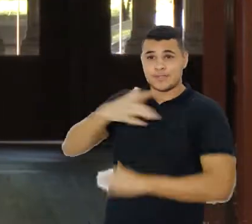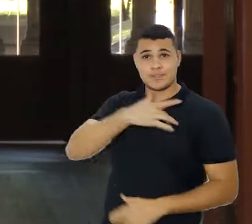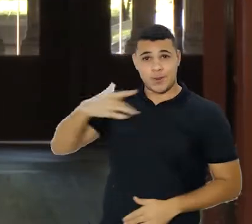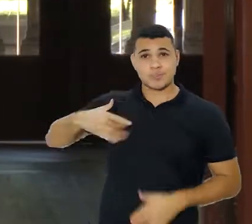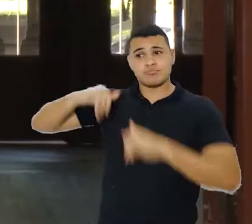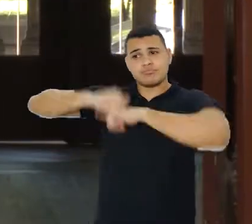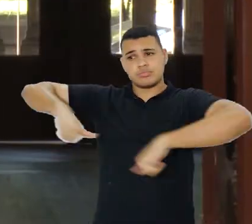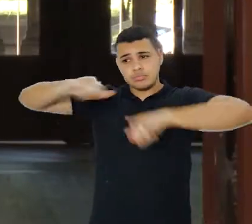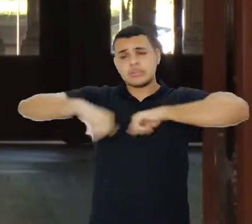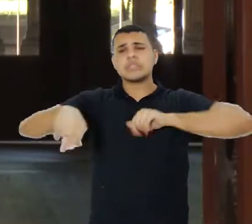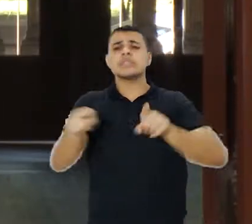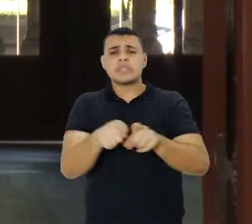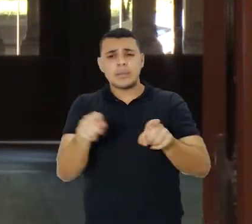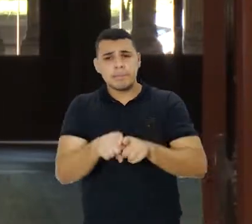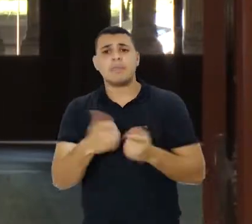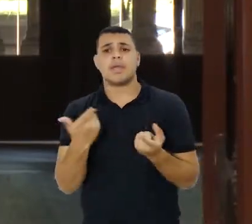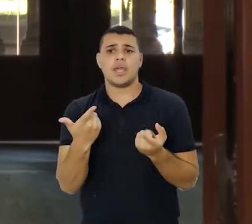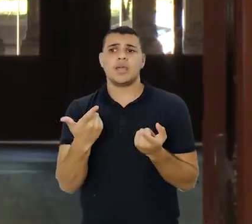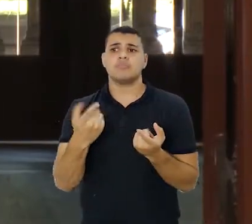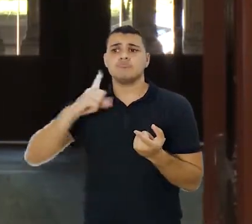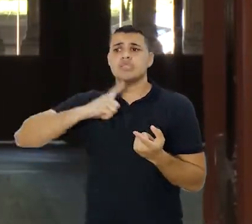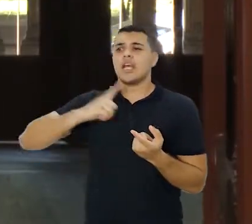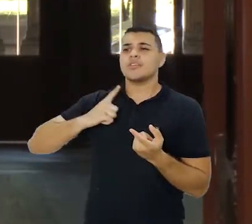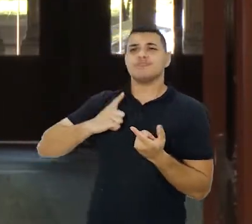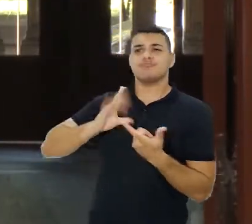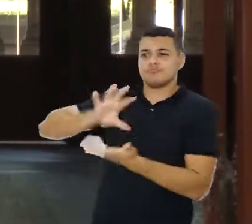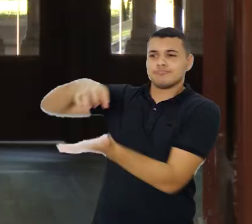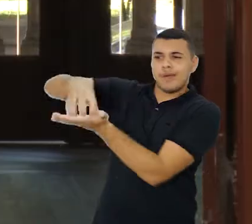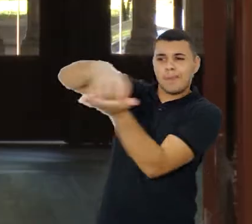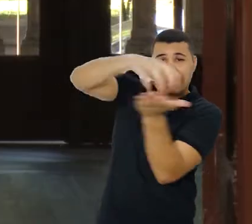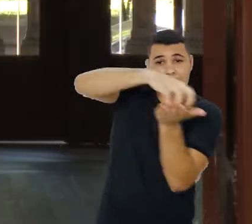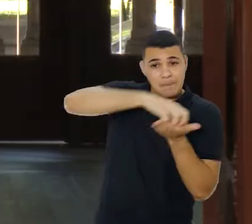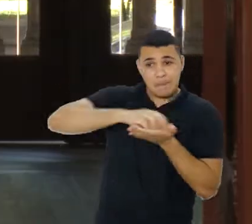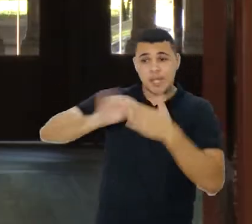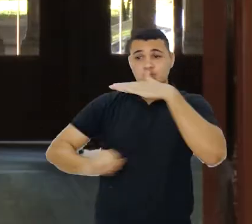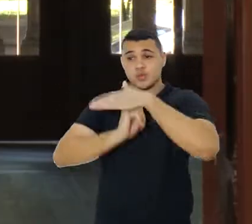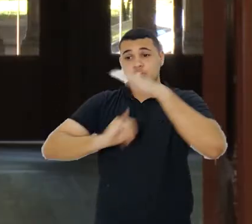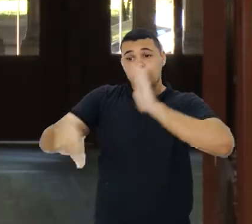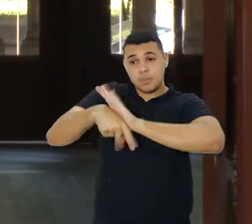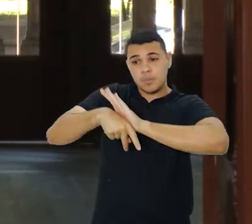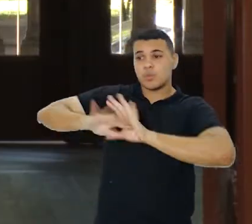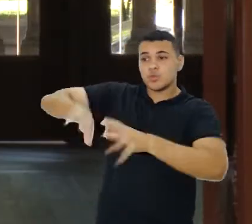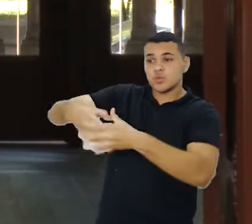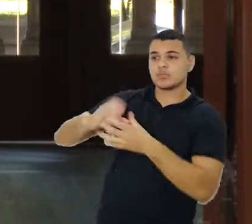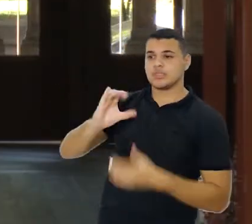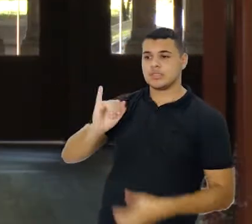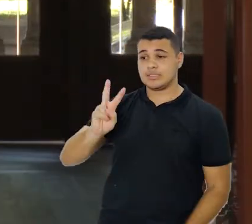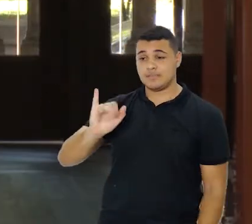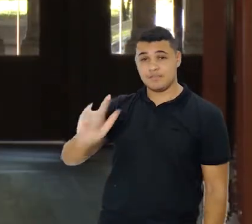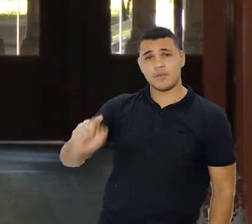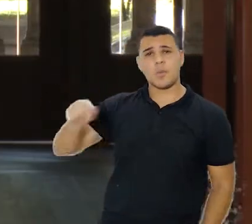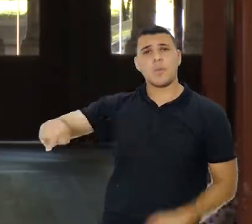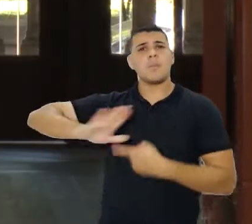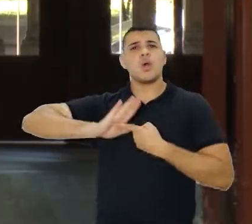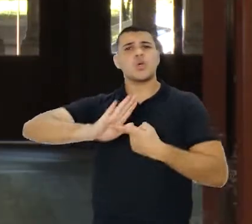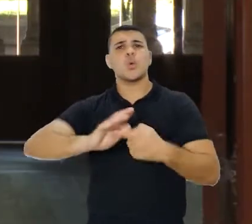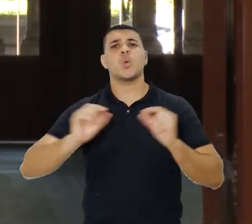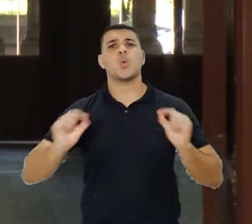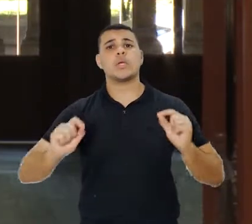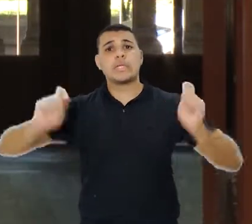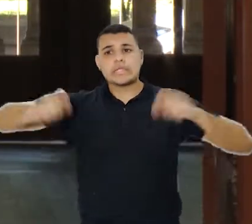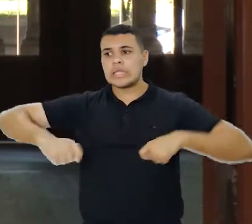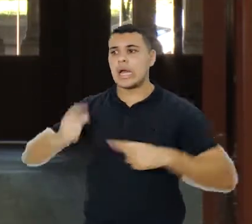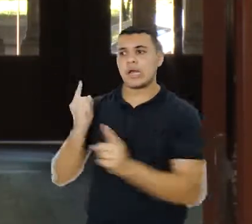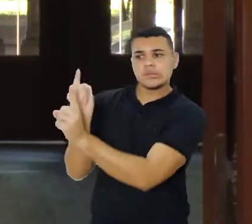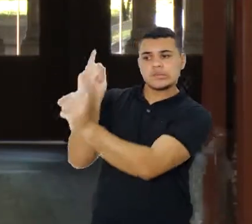saúde, né, por órgãos, né, da sociedade civil, instituições da sociedade civil, indicadores